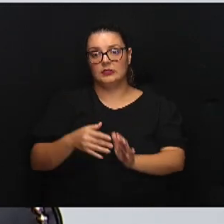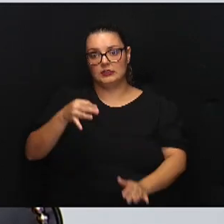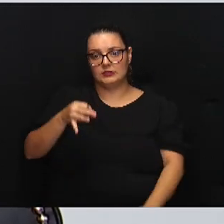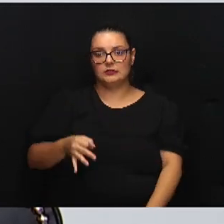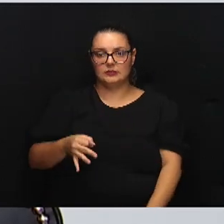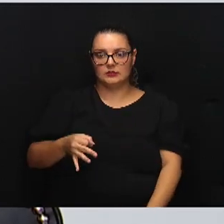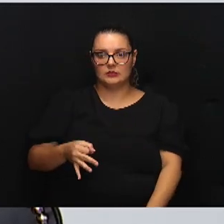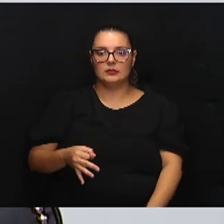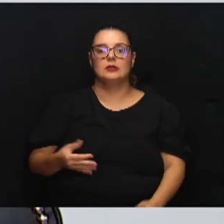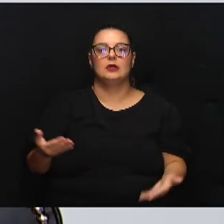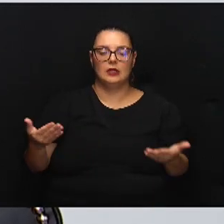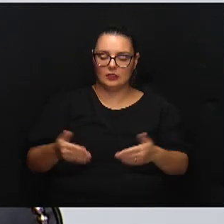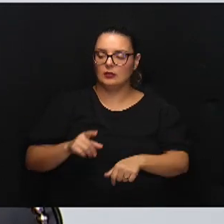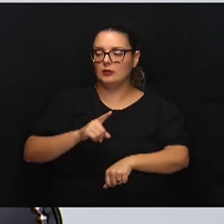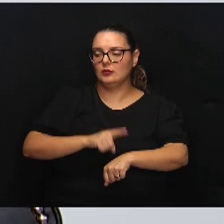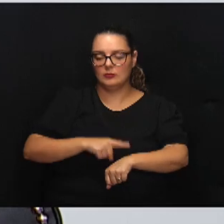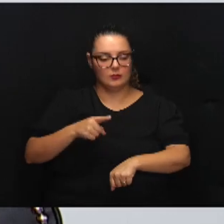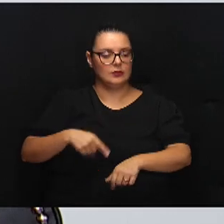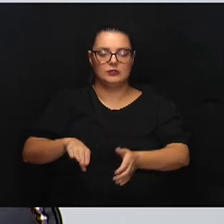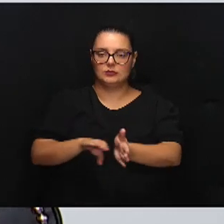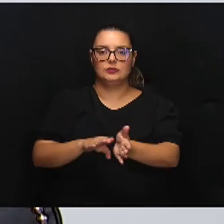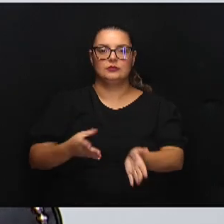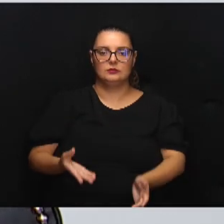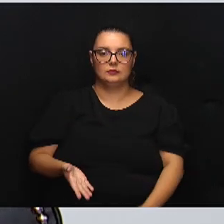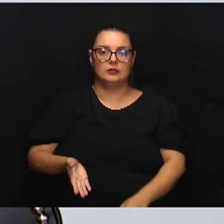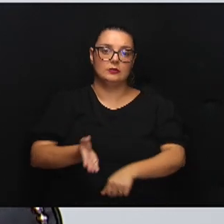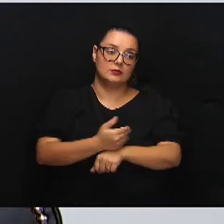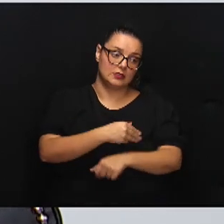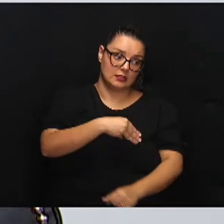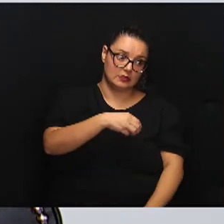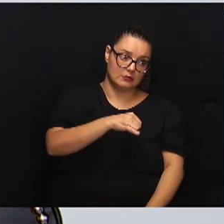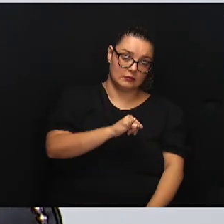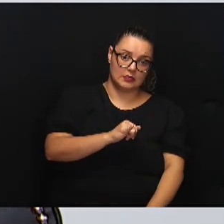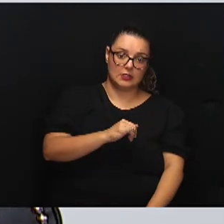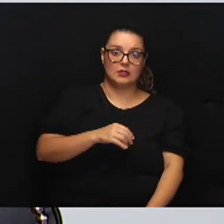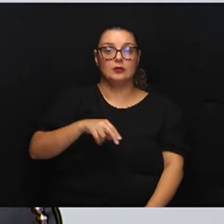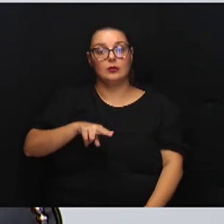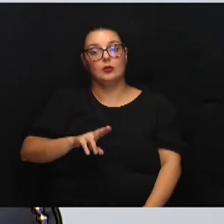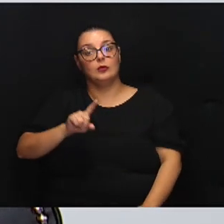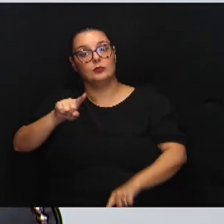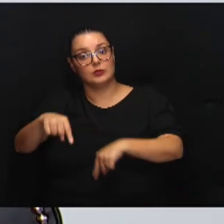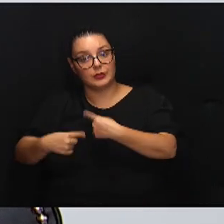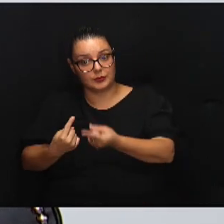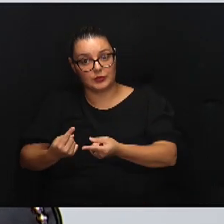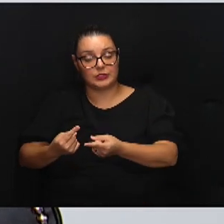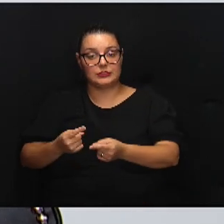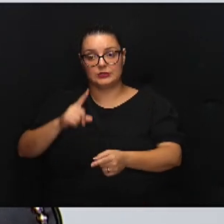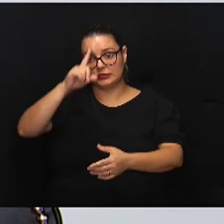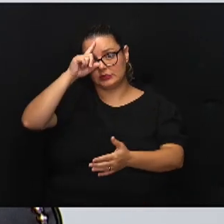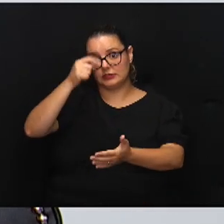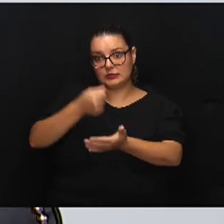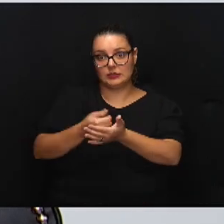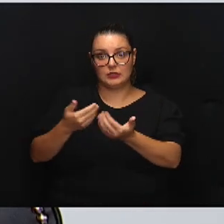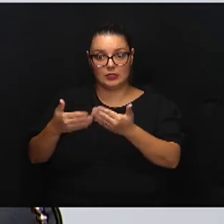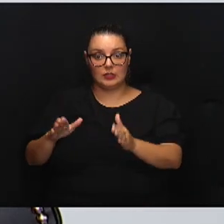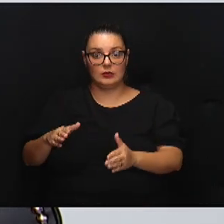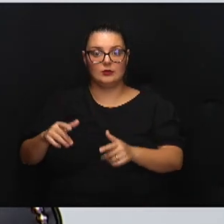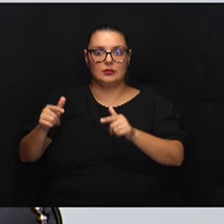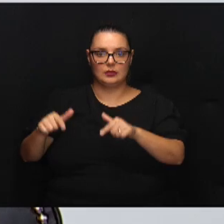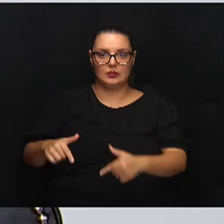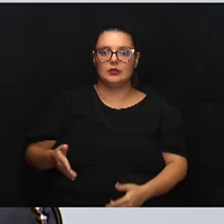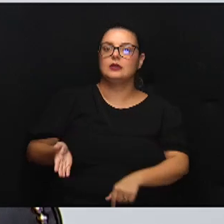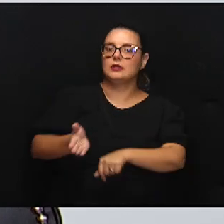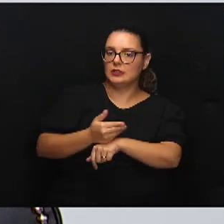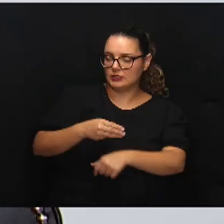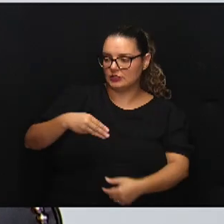e falar, não, agora chegou o momento. Você já era MEI antes ou você se tornou MEI a partir do momento que decidiu abrir o seu espaço? Não, já era